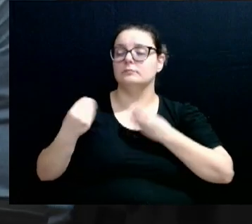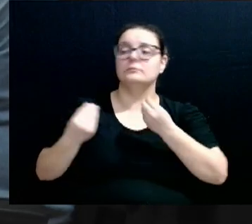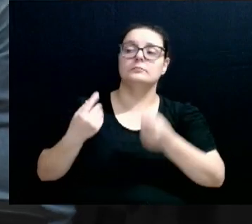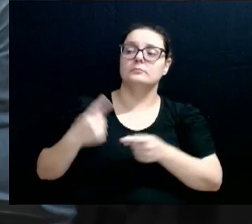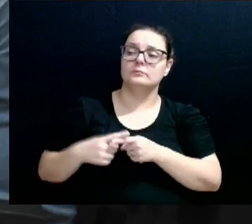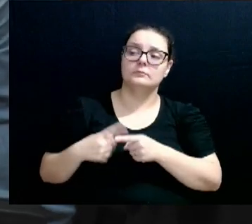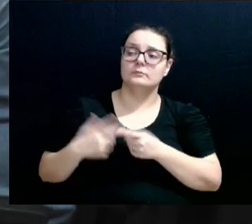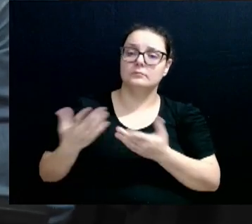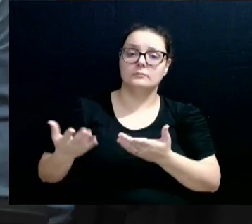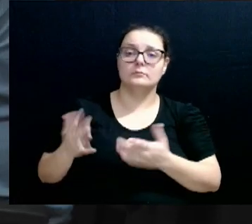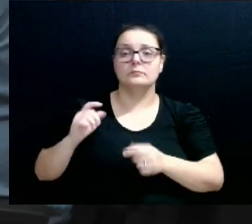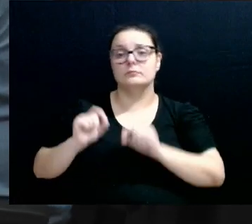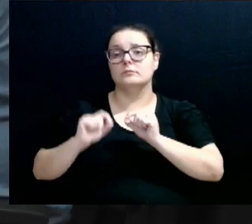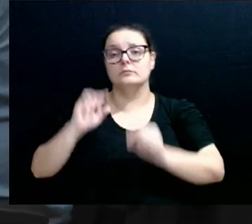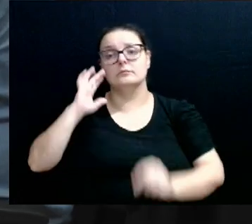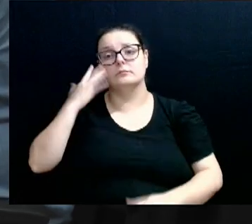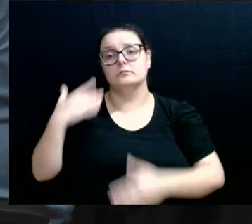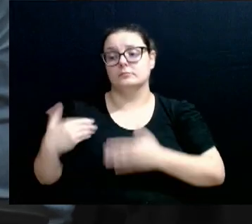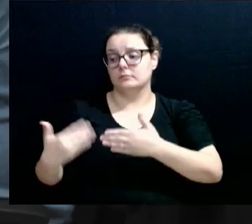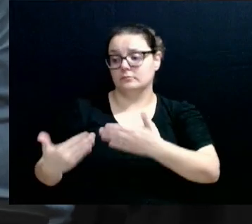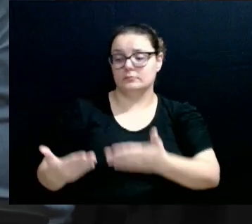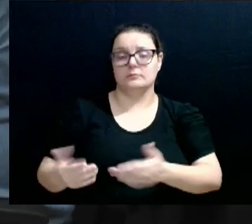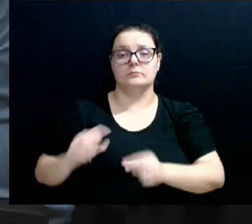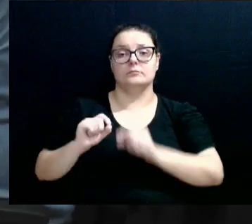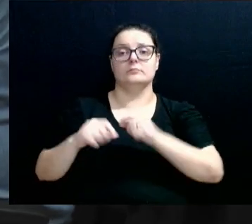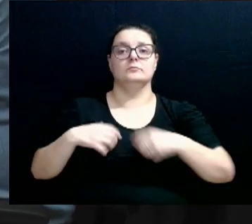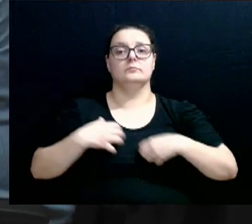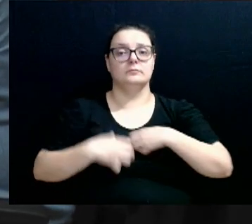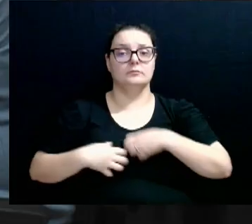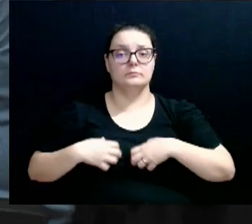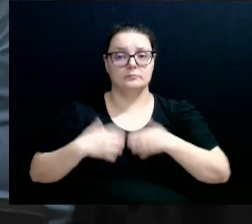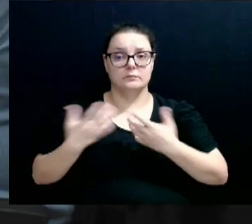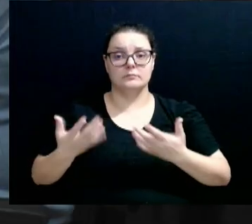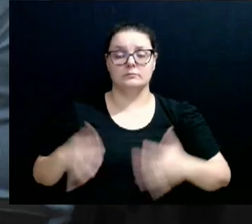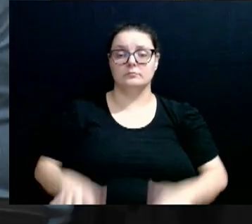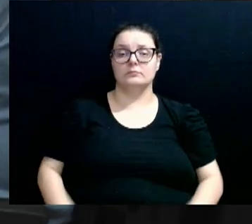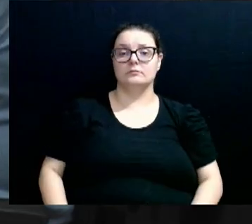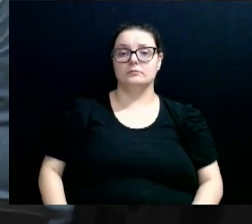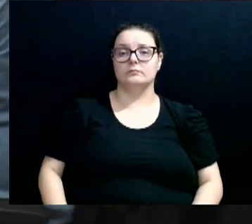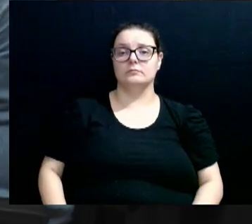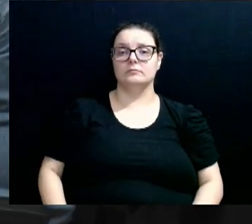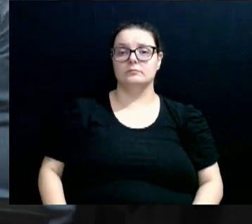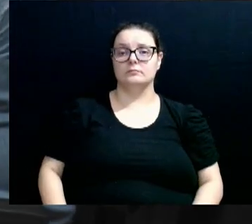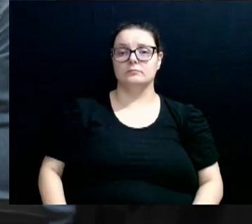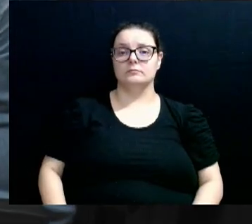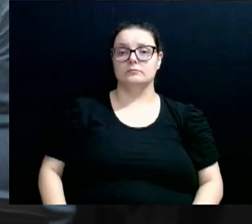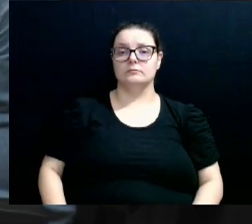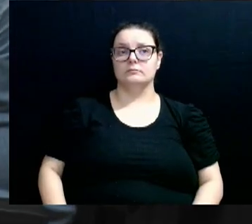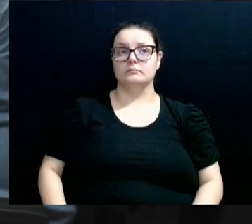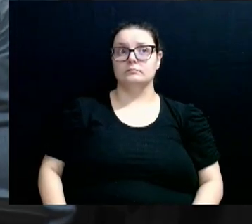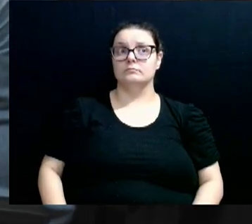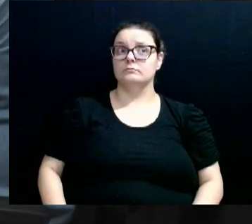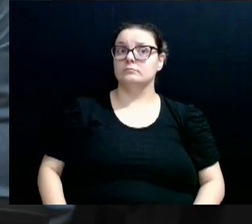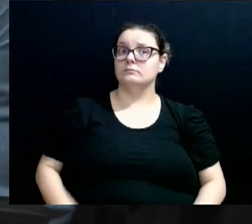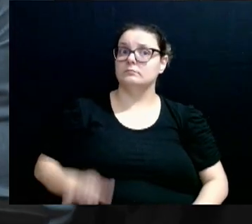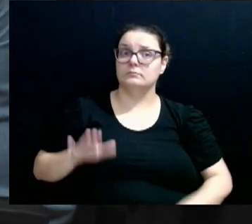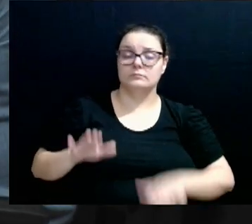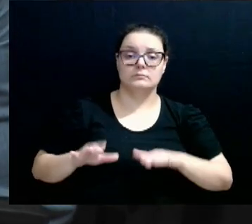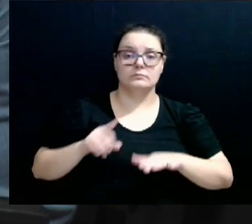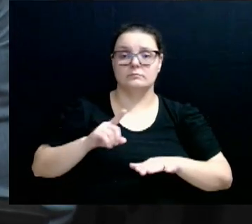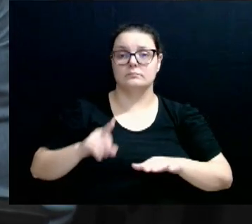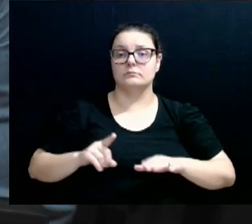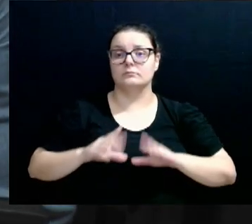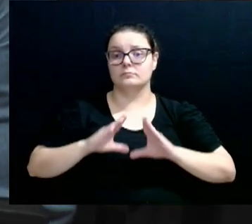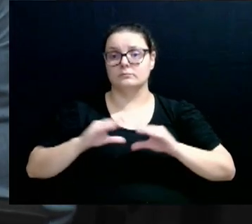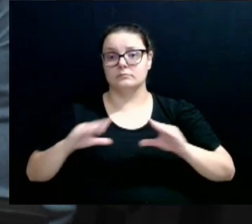acha daquele processo, o que incomoda, e não é muitas vezes no sentido de acomodar todas as posições, porque eu acho que isso não